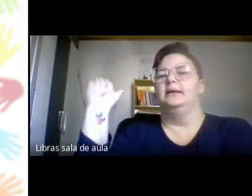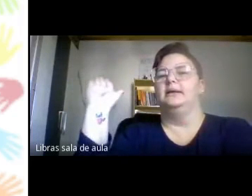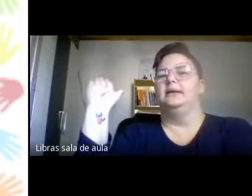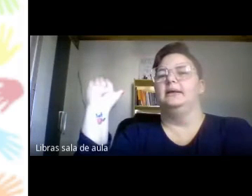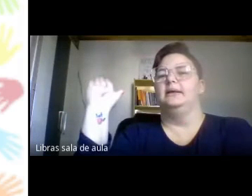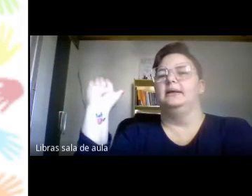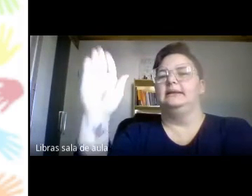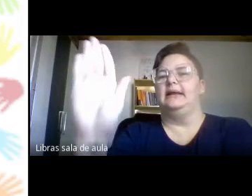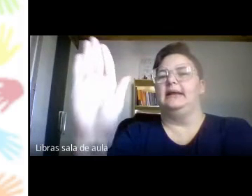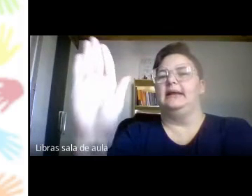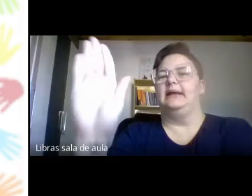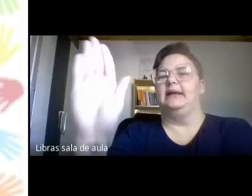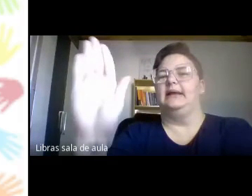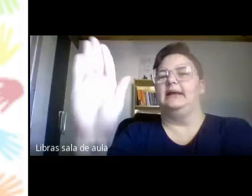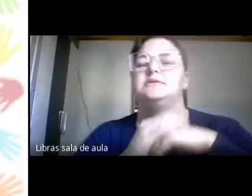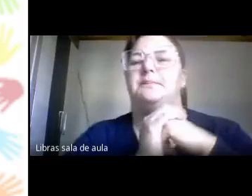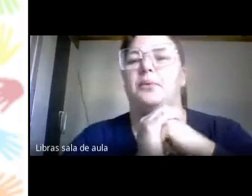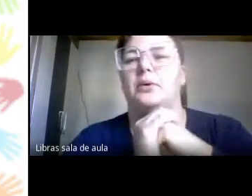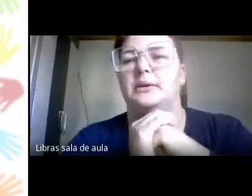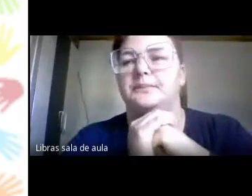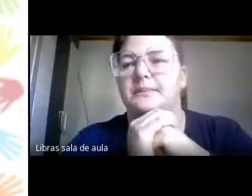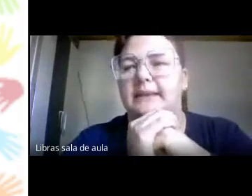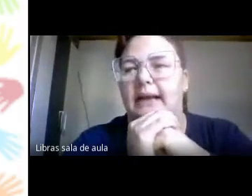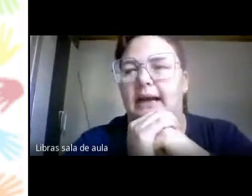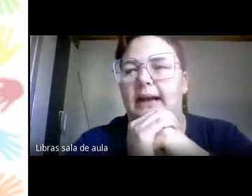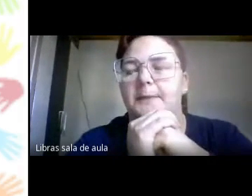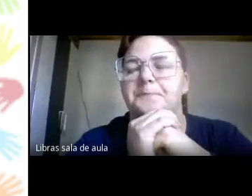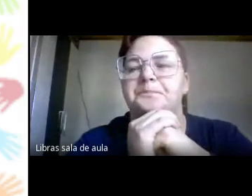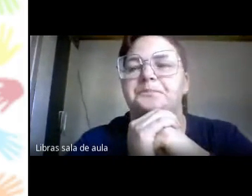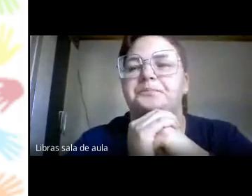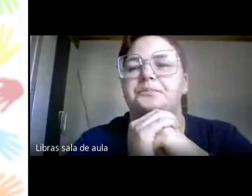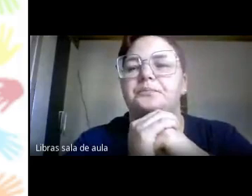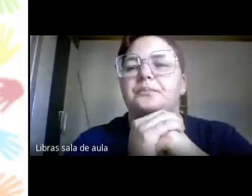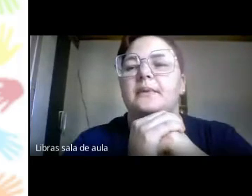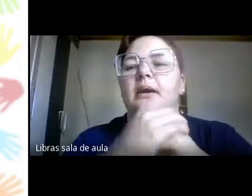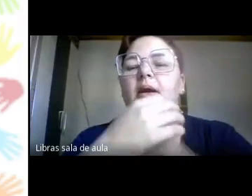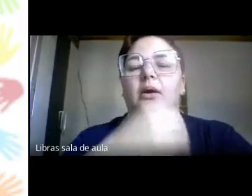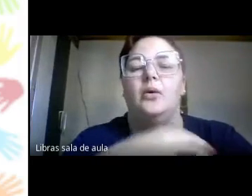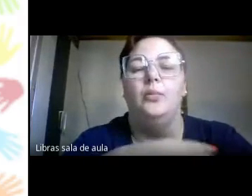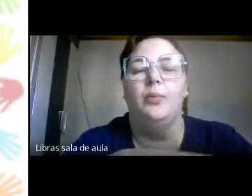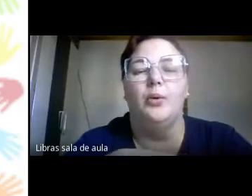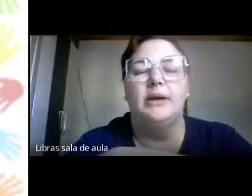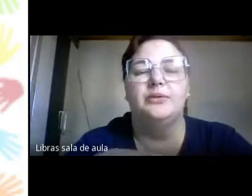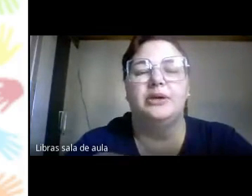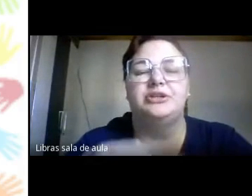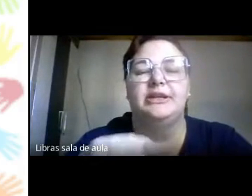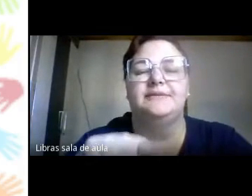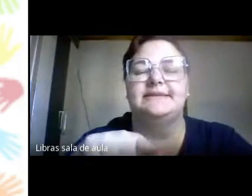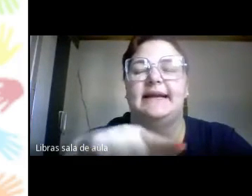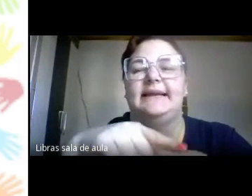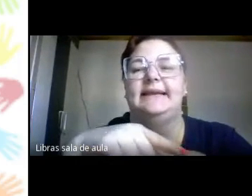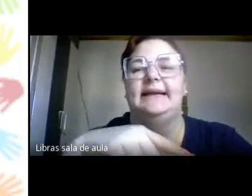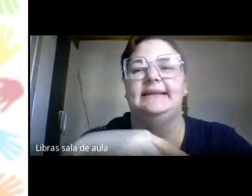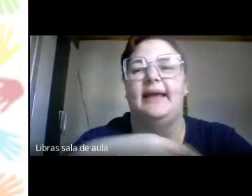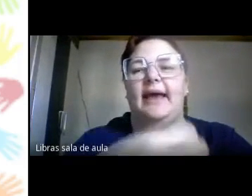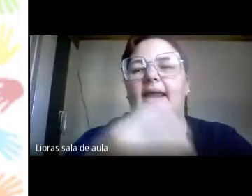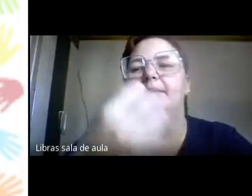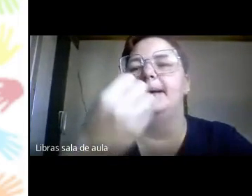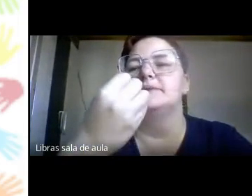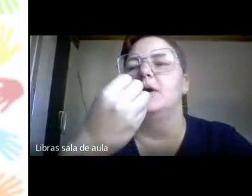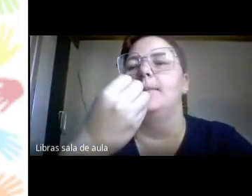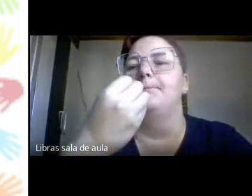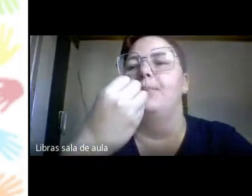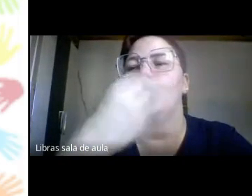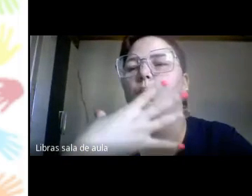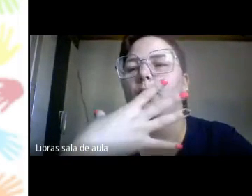Boa tarde. Em função do sol se pôr. Tá? O boa noite não está aqui na tela,